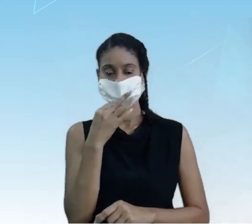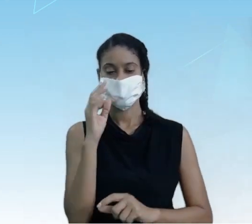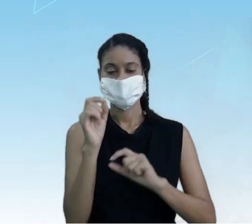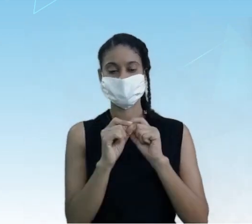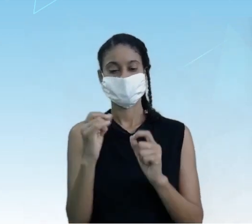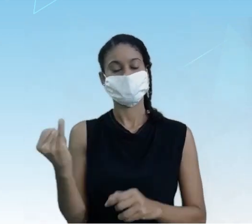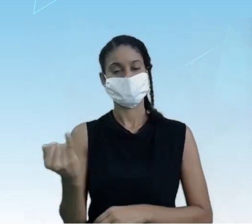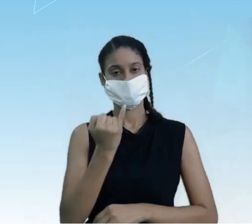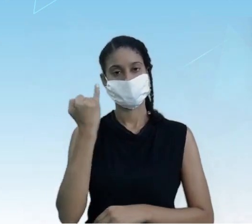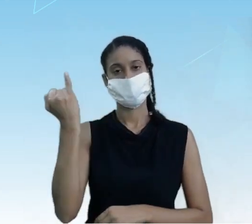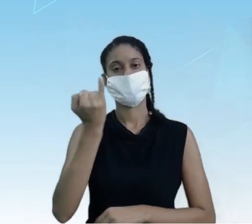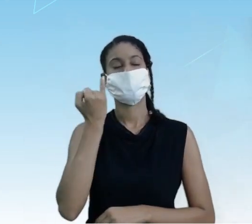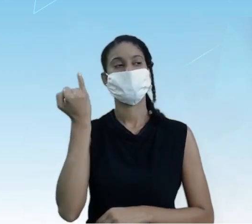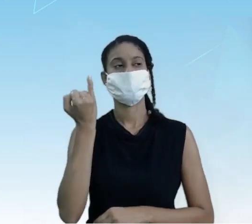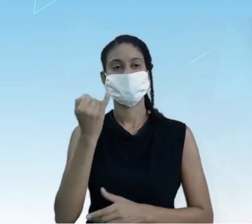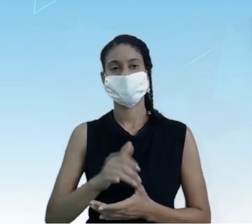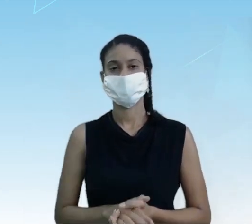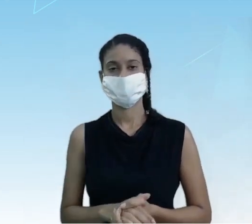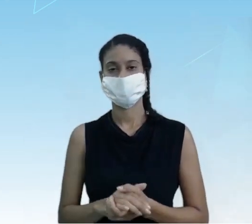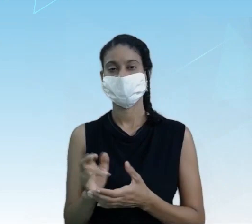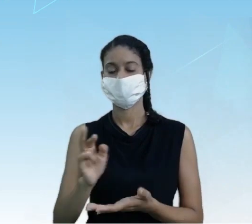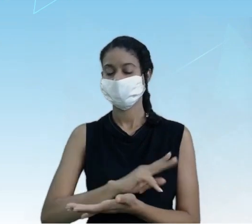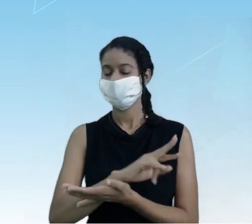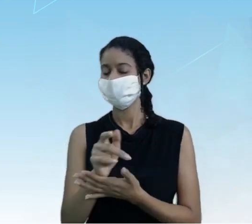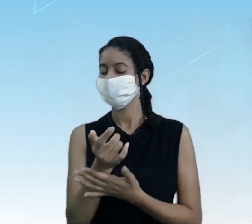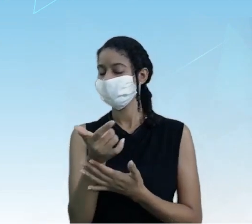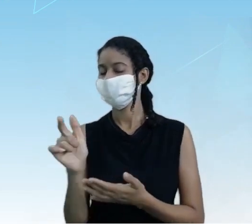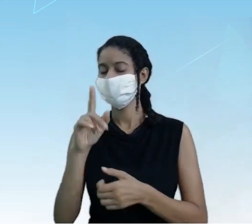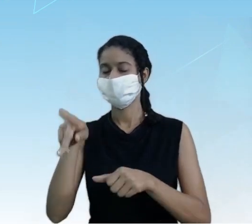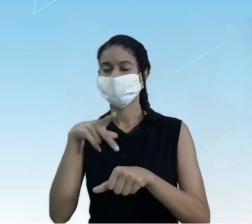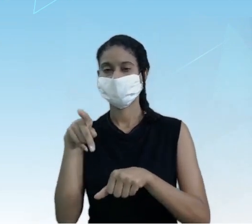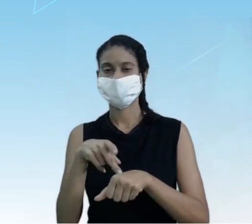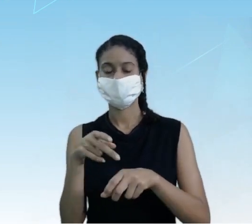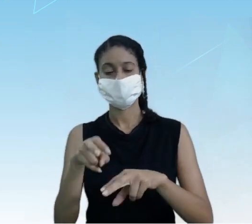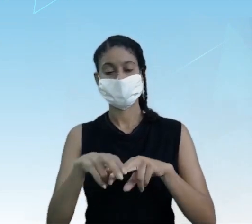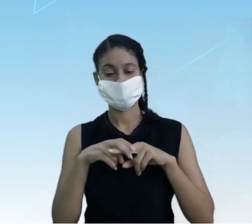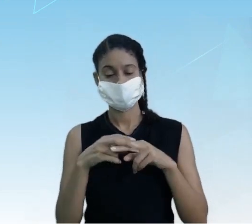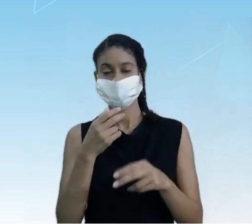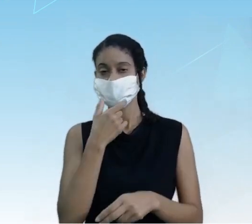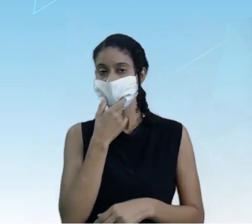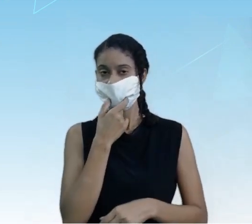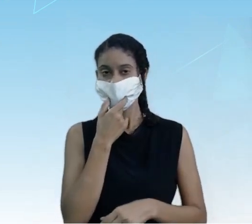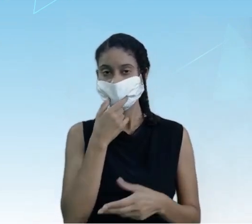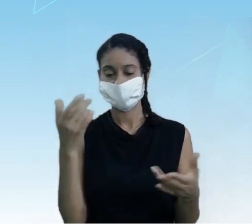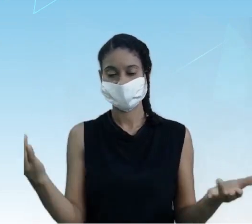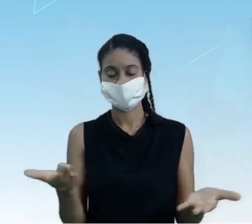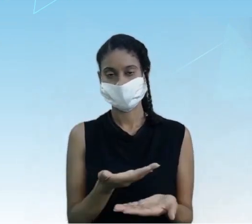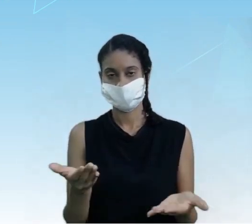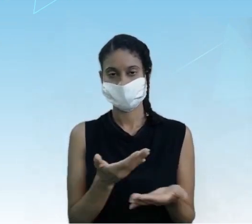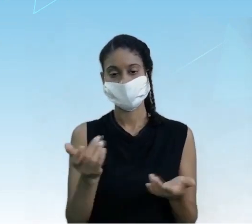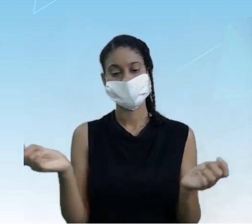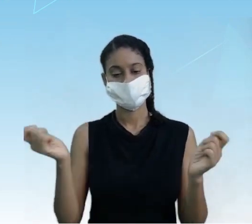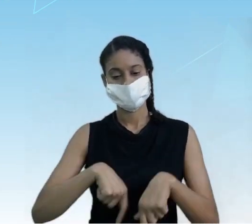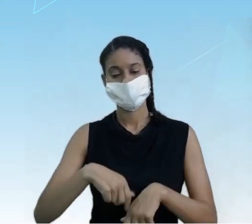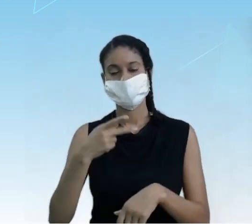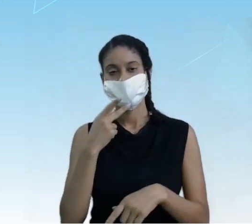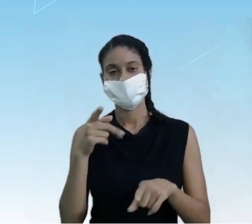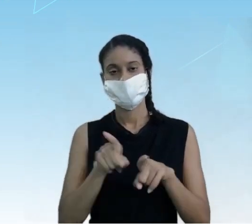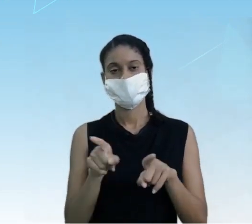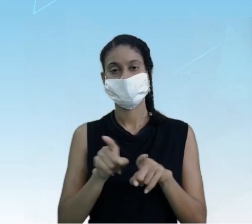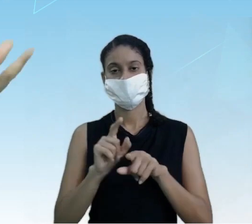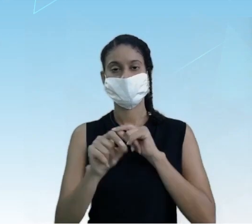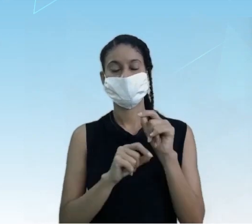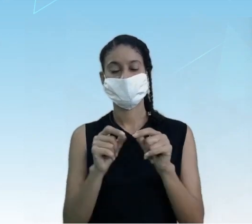sua importância em vários outros países. Por isso que o inglês hoje é o que a gente pode chamar também